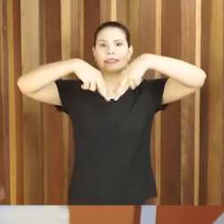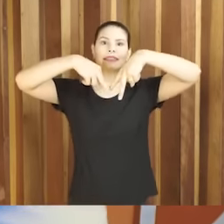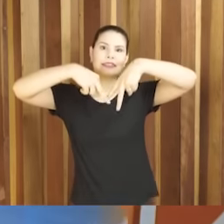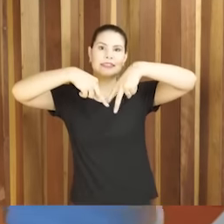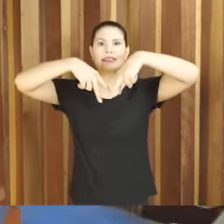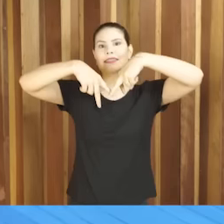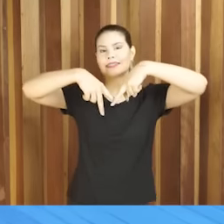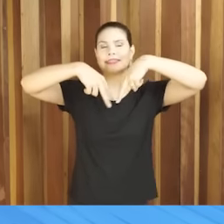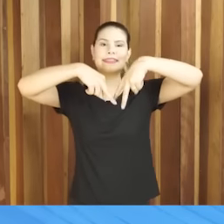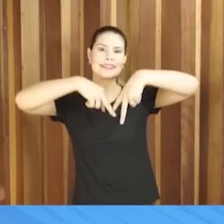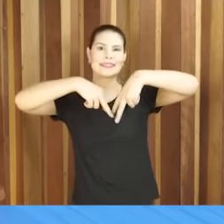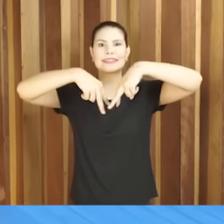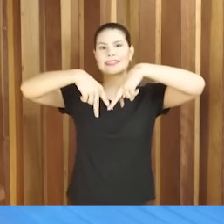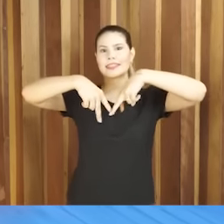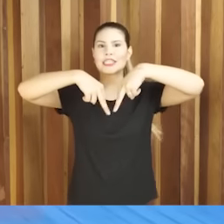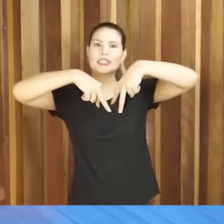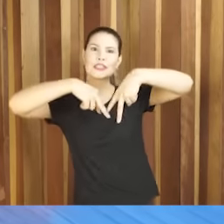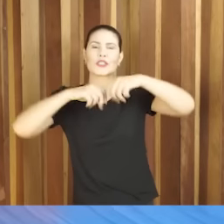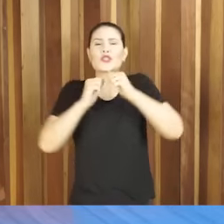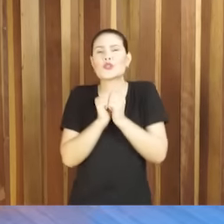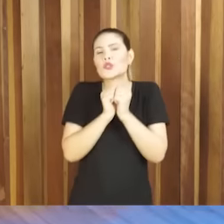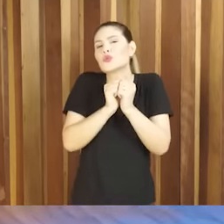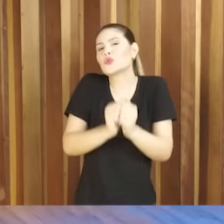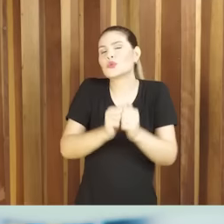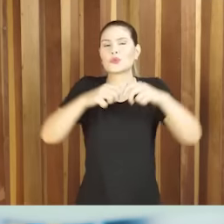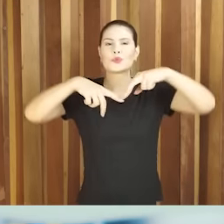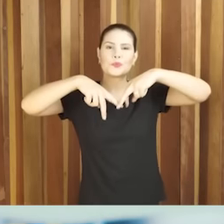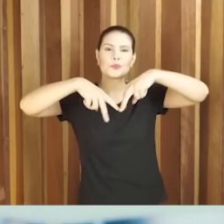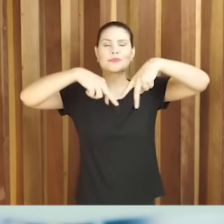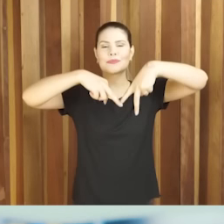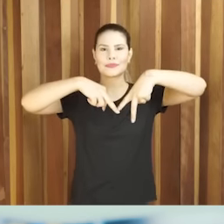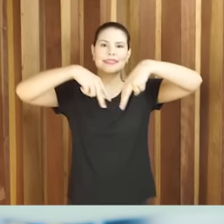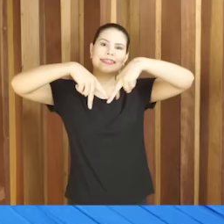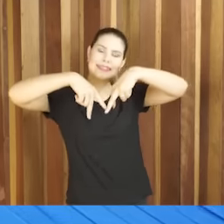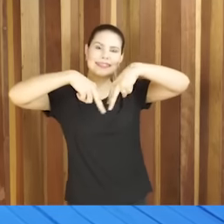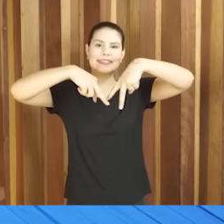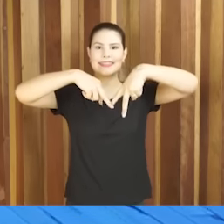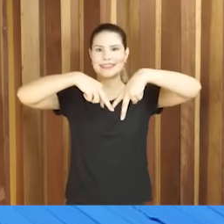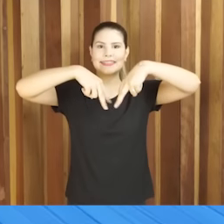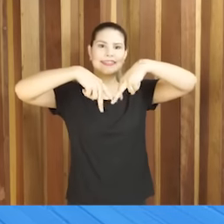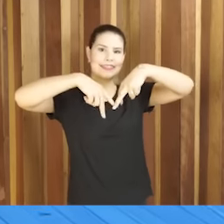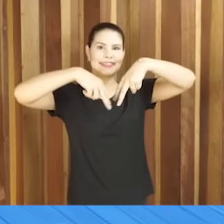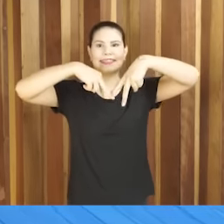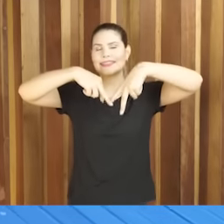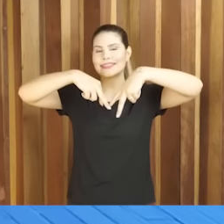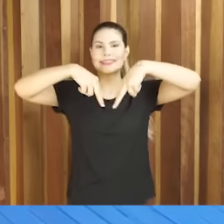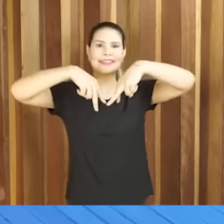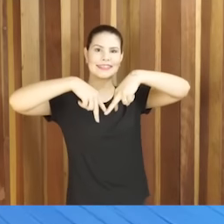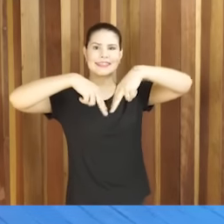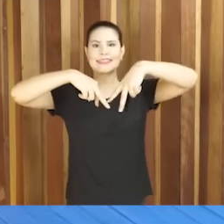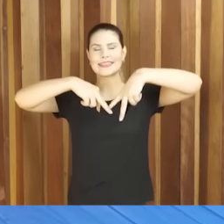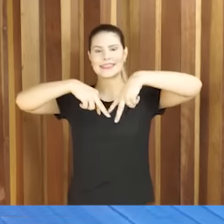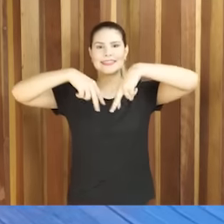pezinho, o teu pezinho bem juntinho com o meu. Ai, bota aqui, ai, bota ali